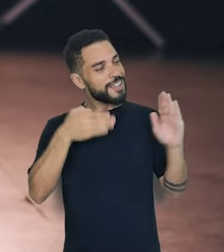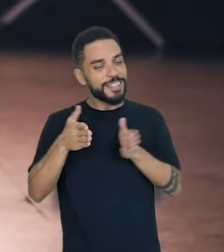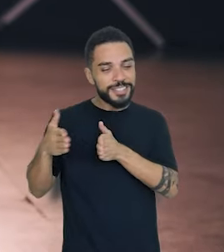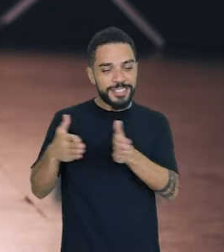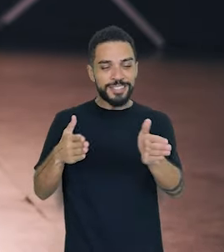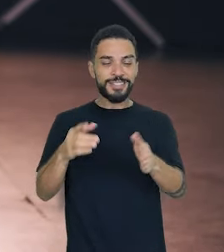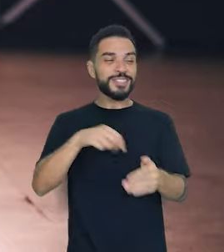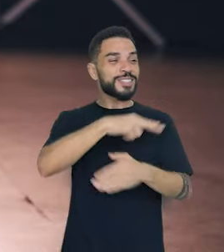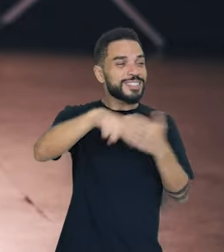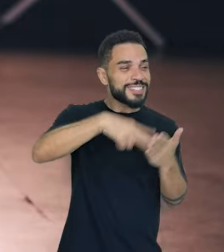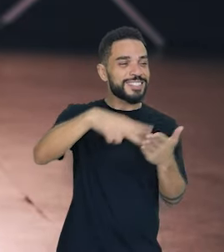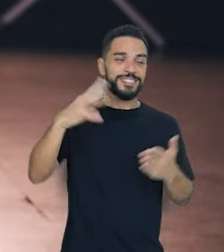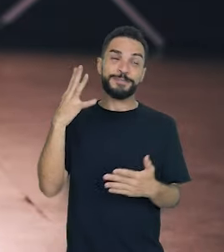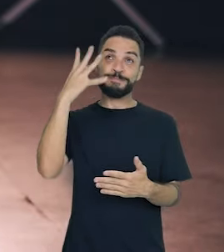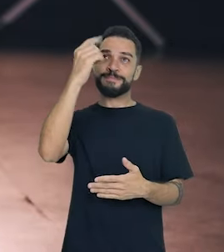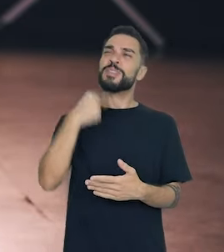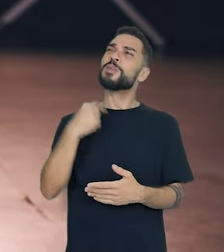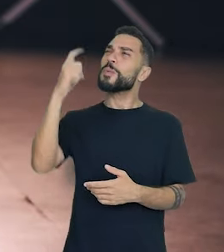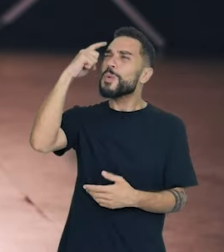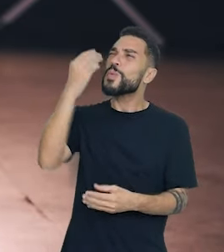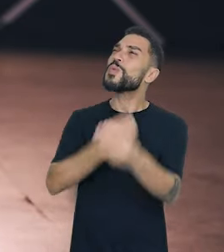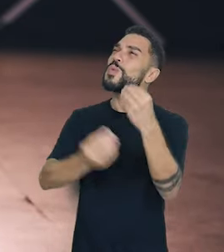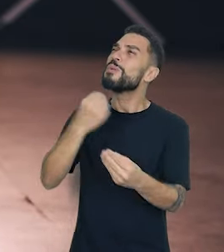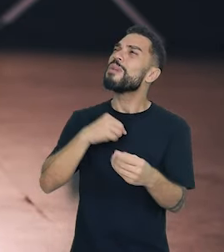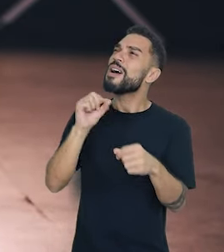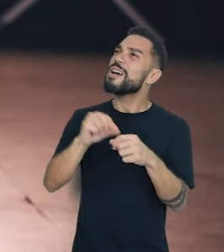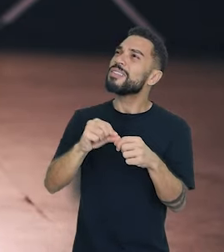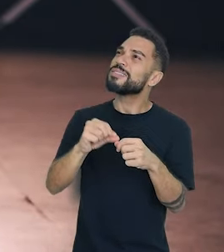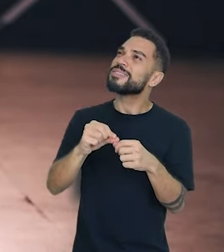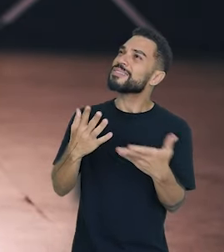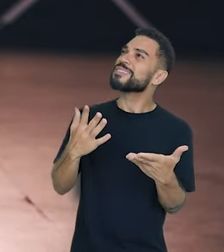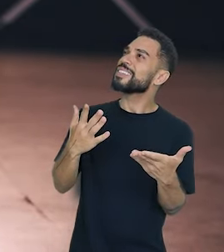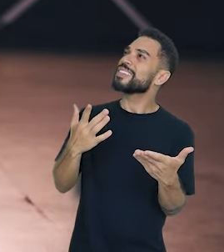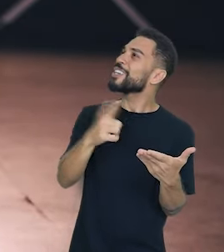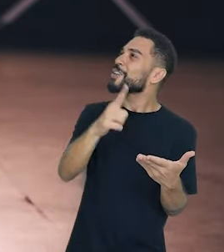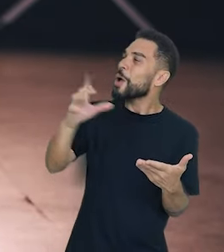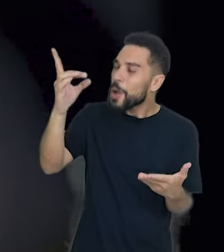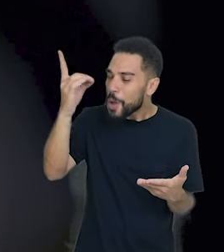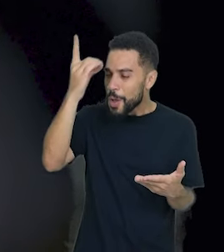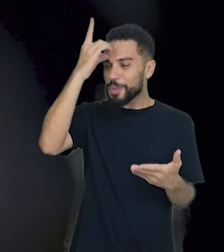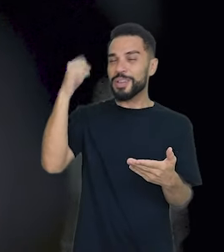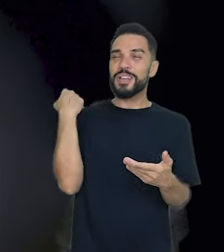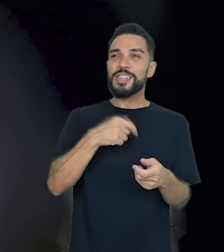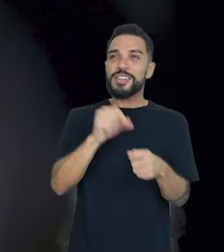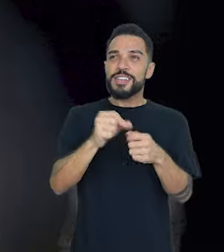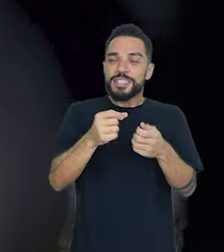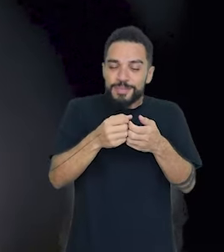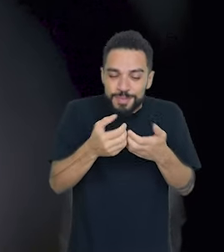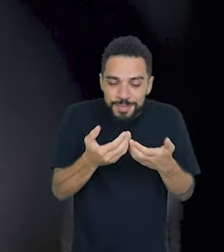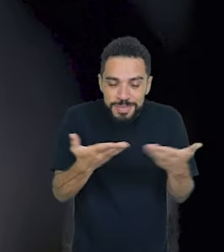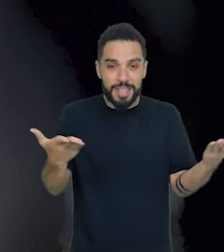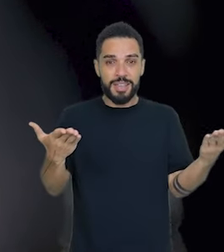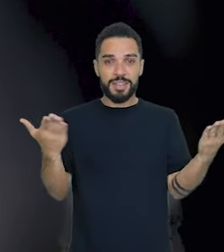meu Deus do céu, cara, como é que eu consegui fazer aquilo? Ele não tinha talento nenhum. Eu consegui despertar esse talento deles,